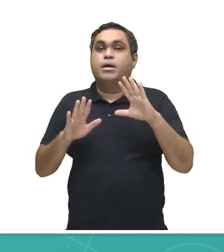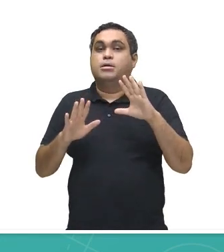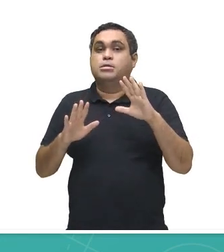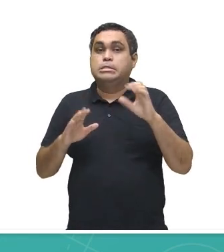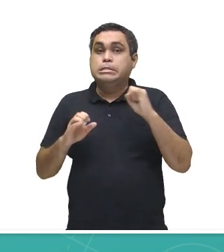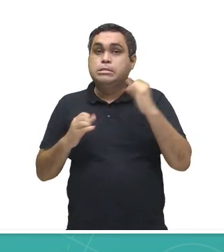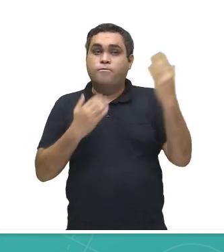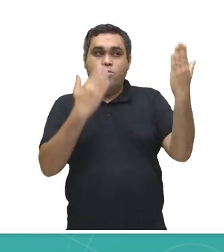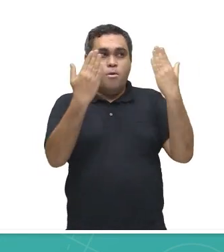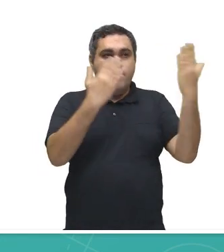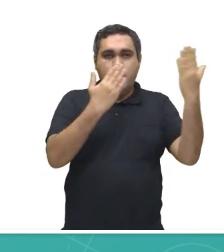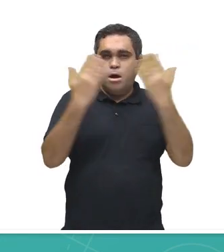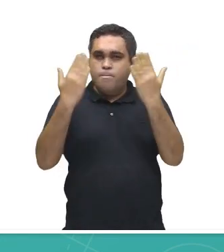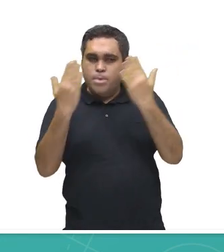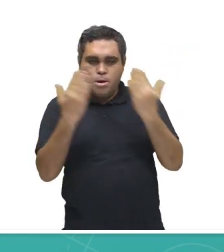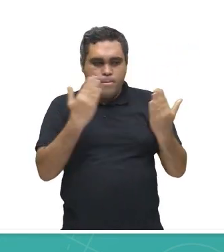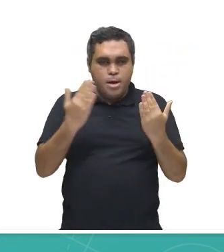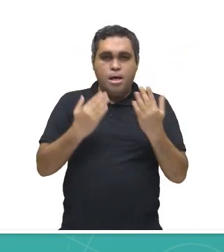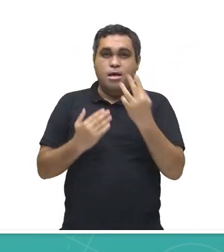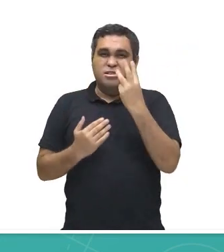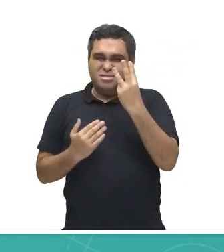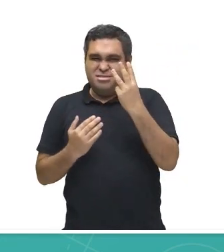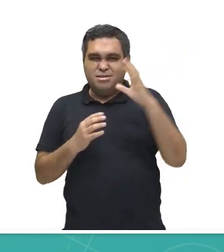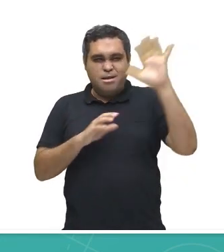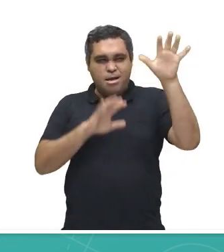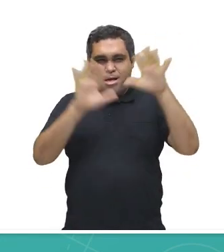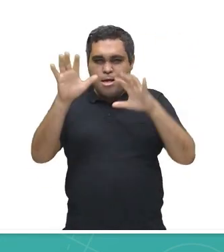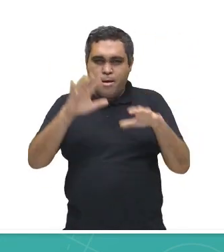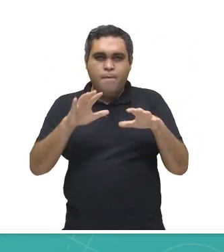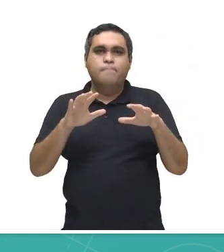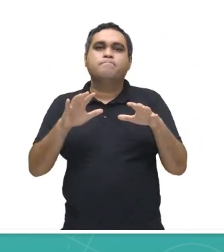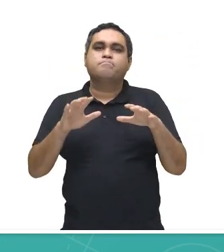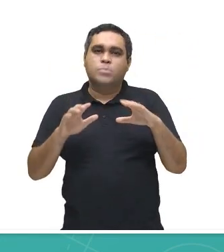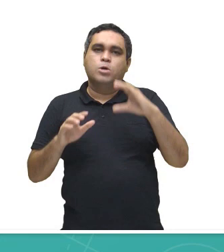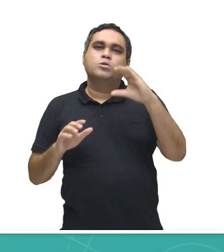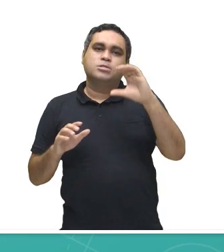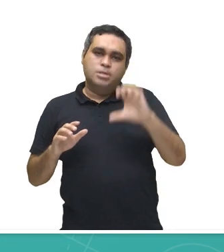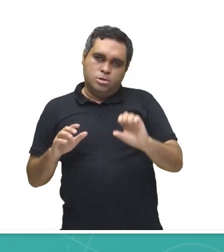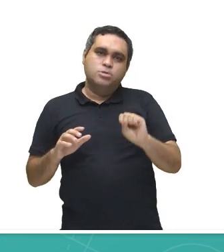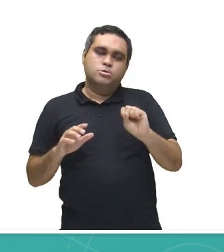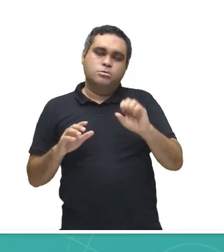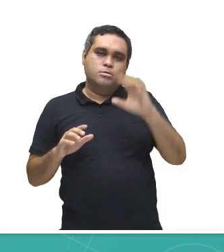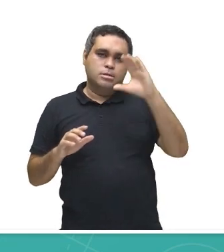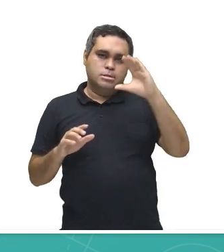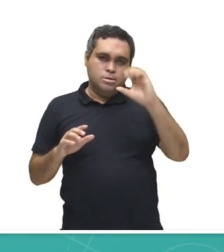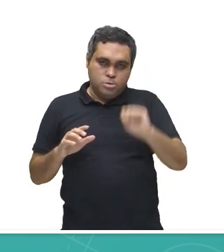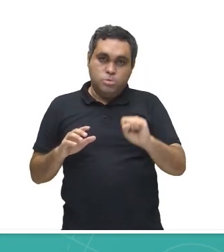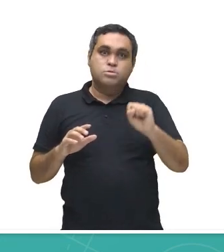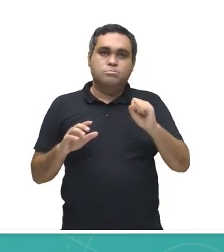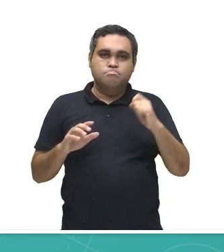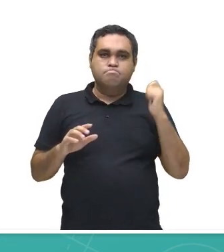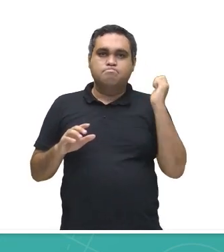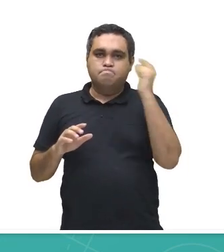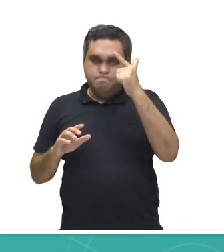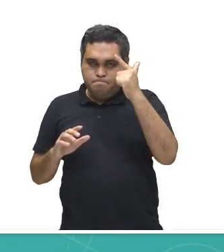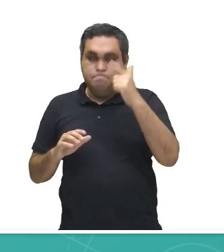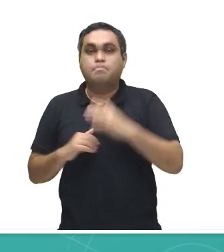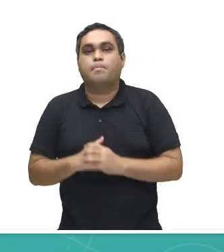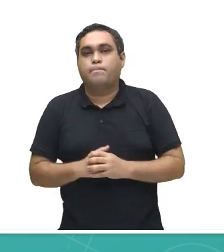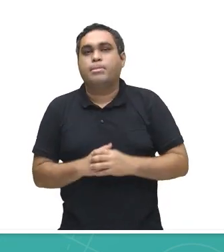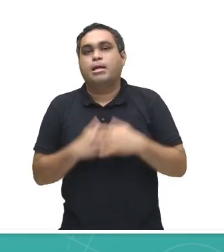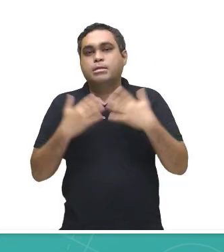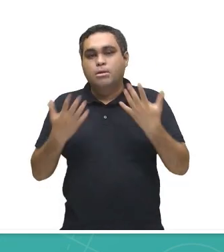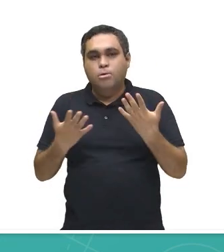for ter essa relação com o Centro-Sul, ainda falta se desenvolver bastante. E, por fim,